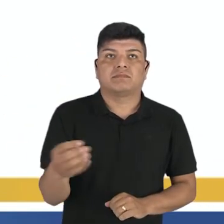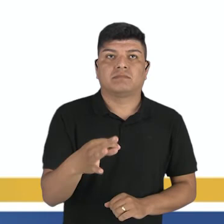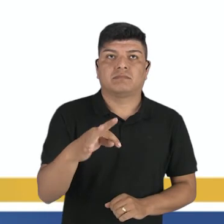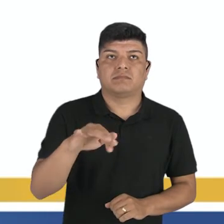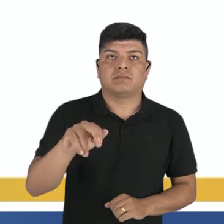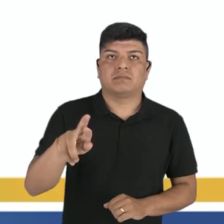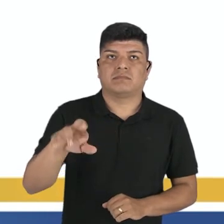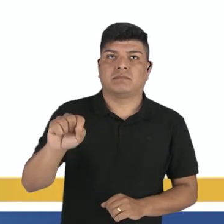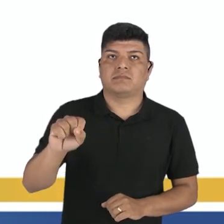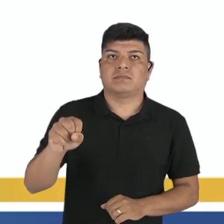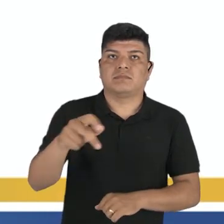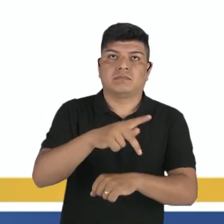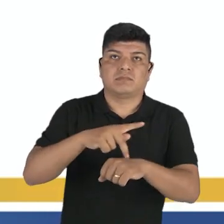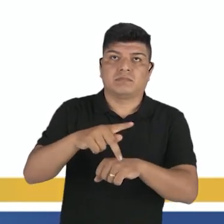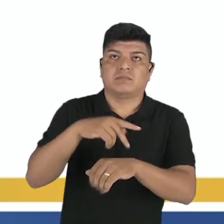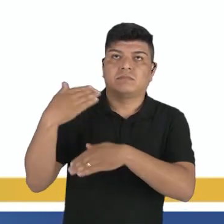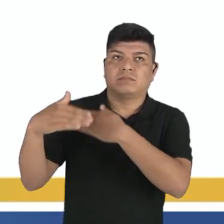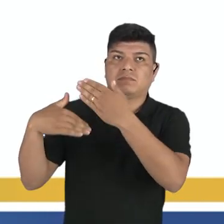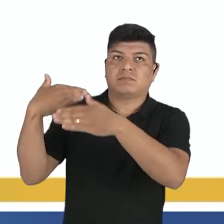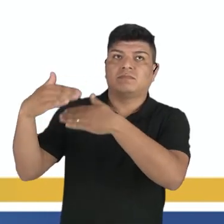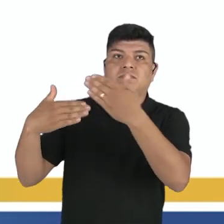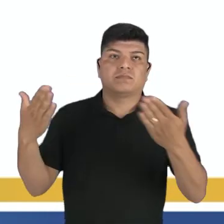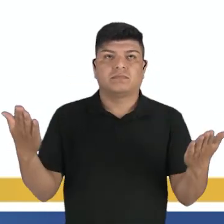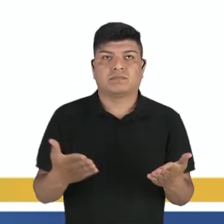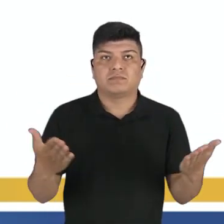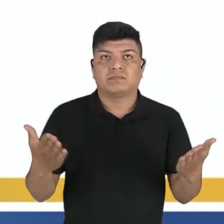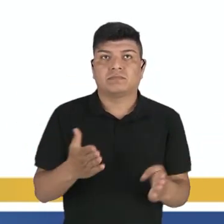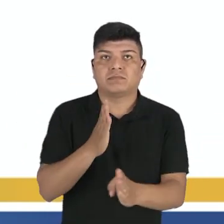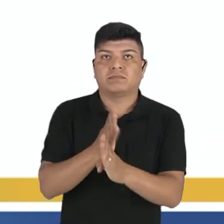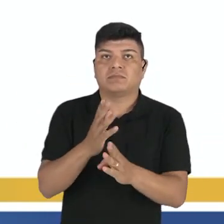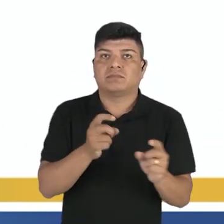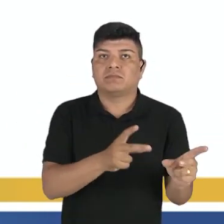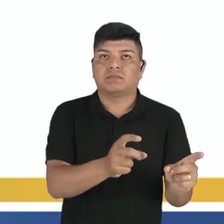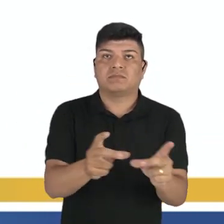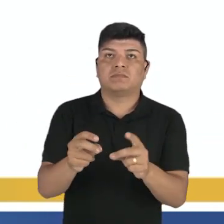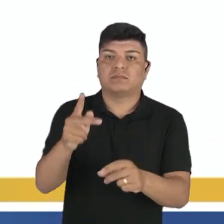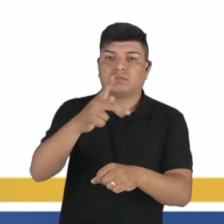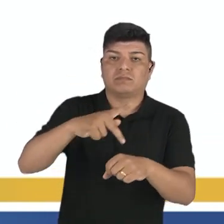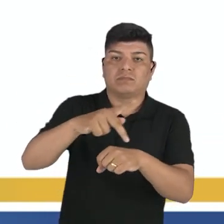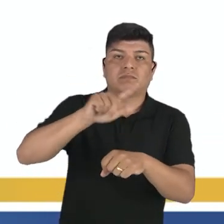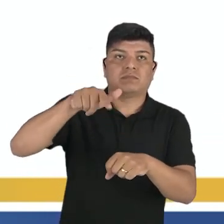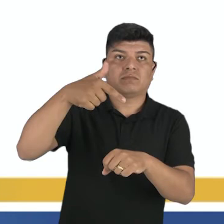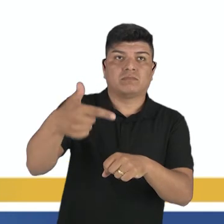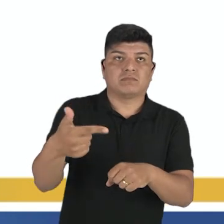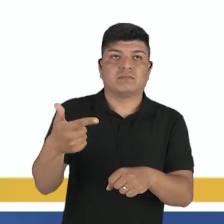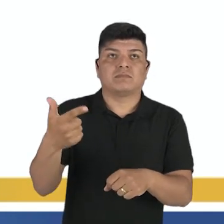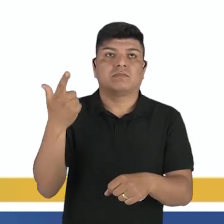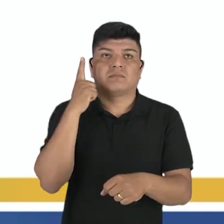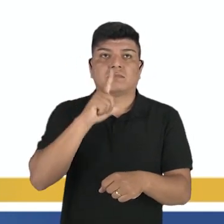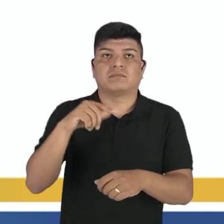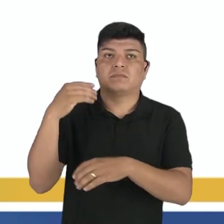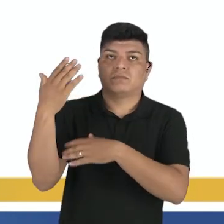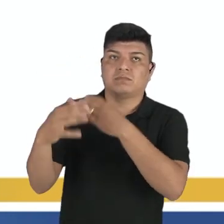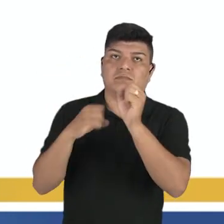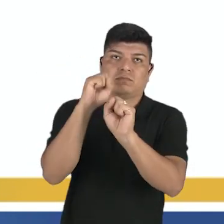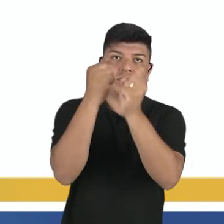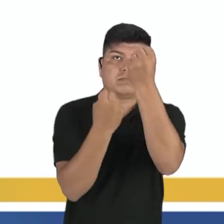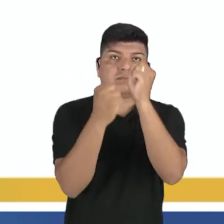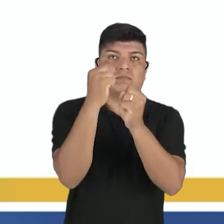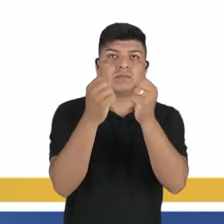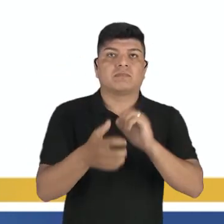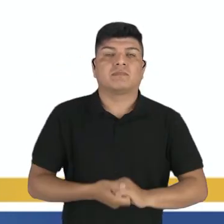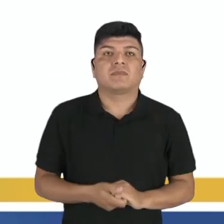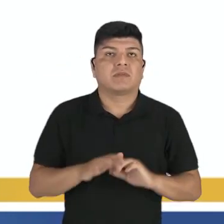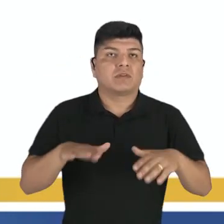tigres asiáticos são países subdesenvolvidos, que recentemente, em razão de investimentos estrangeiros, têm atingido altos níveis de